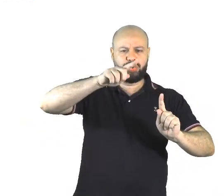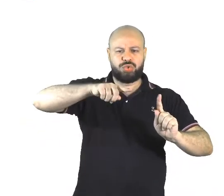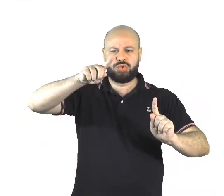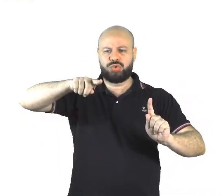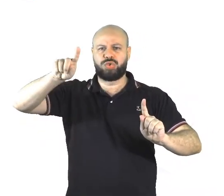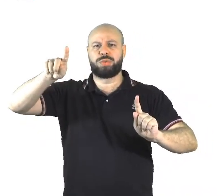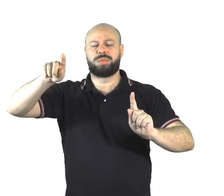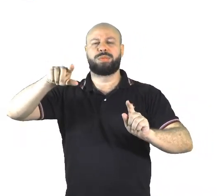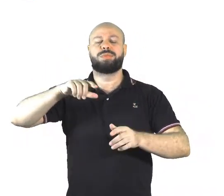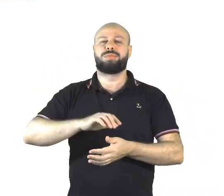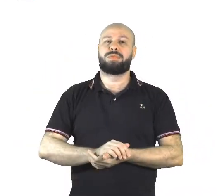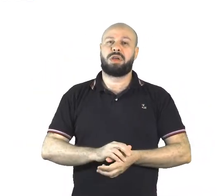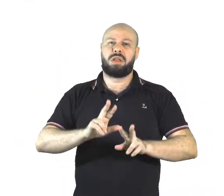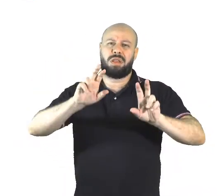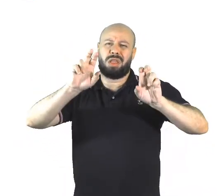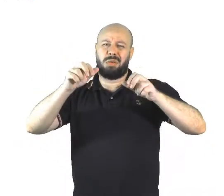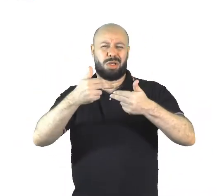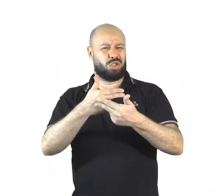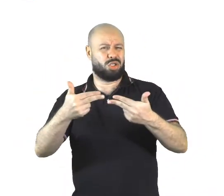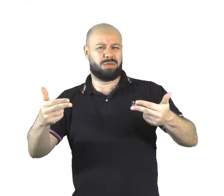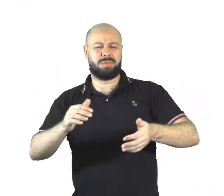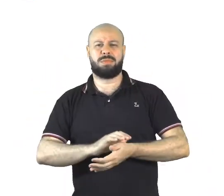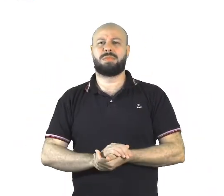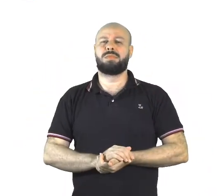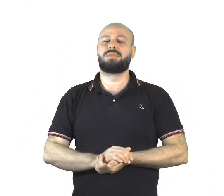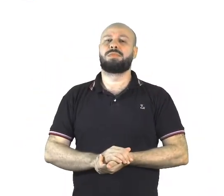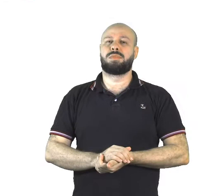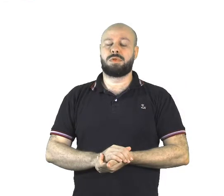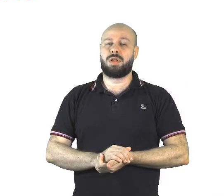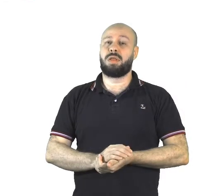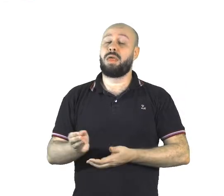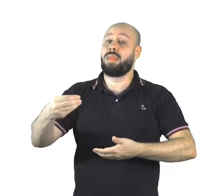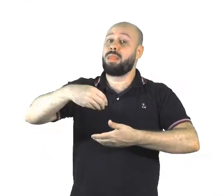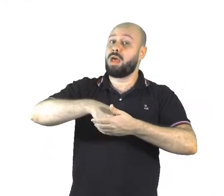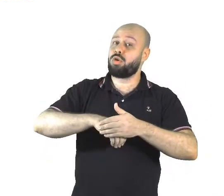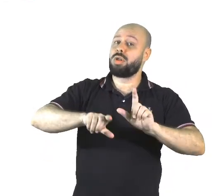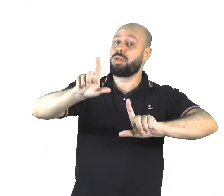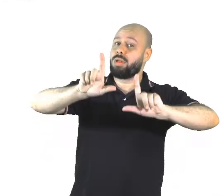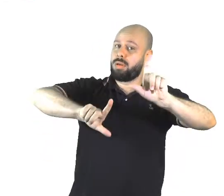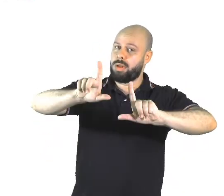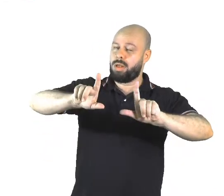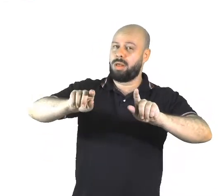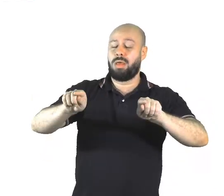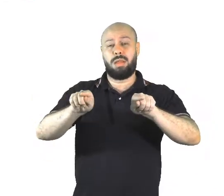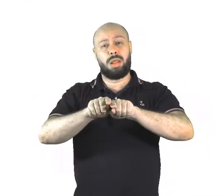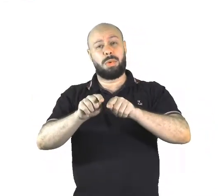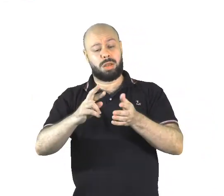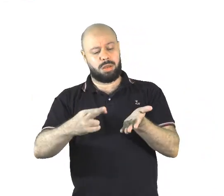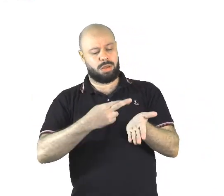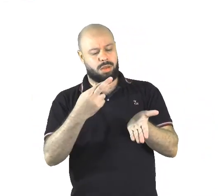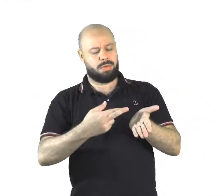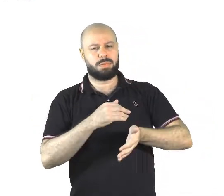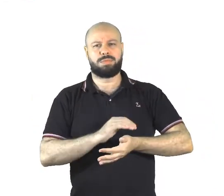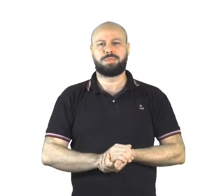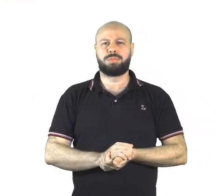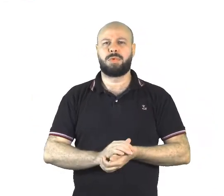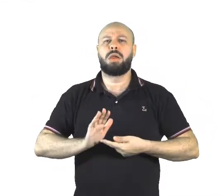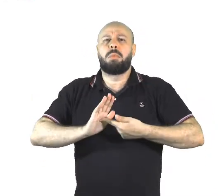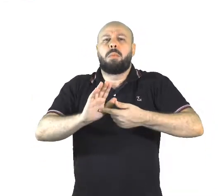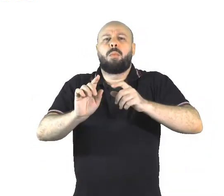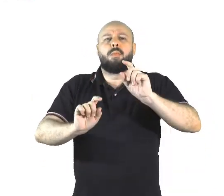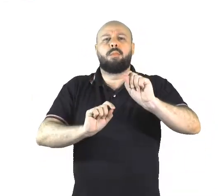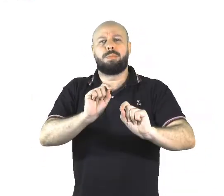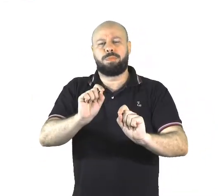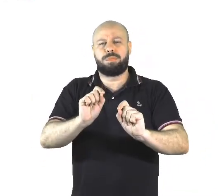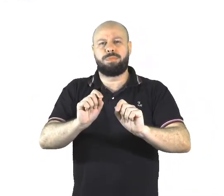e daquilo. Então, eles estão sempre presentes nos jornais e também nas revistas. Eles apresentam o quê? Eles apresentam